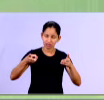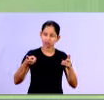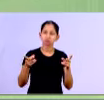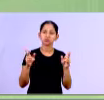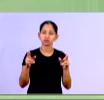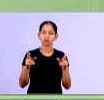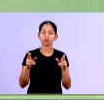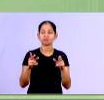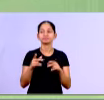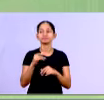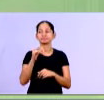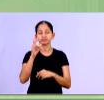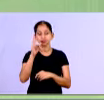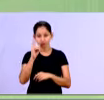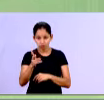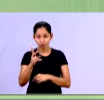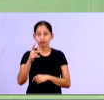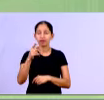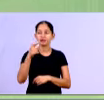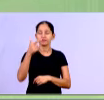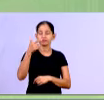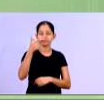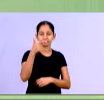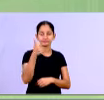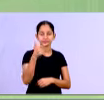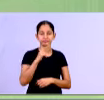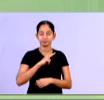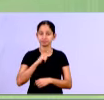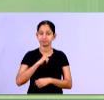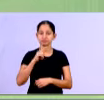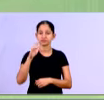igual. 23 mil, opa.